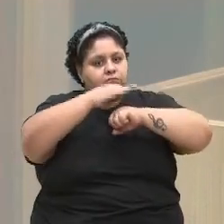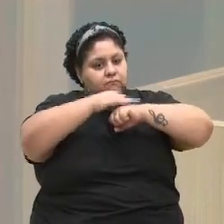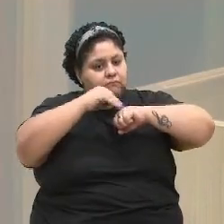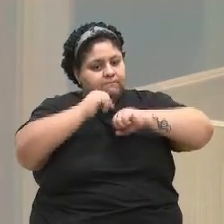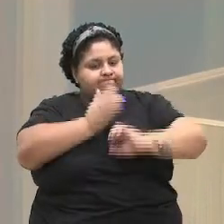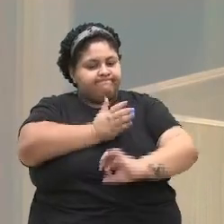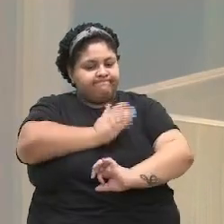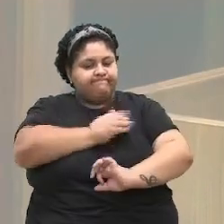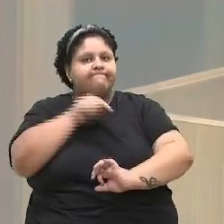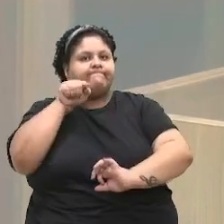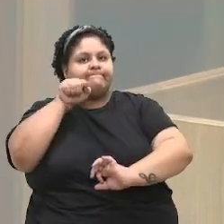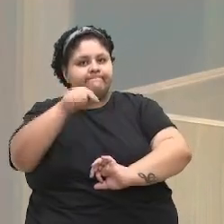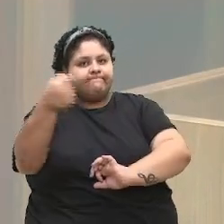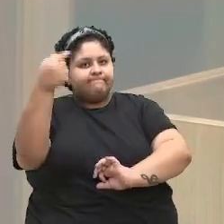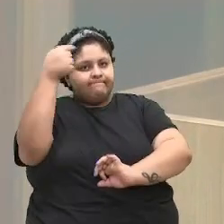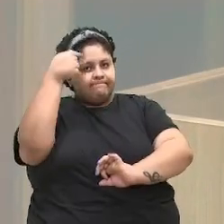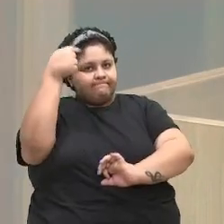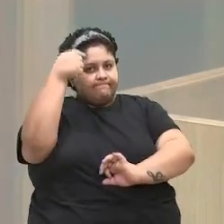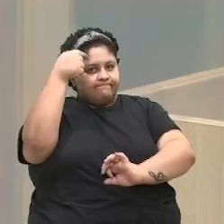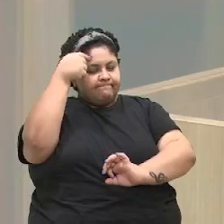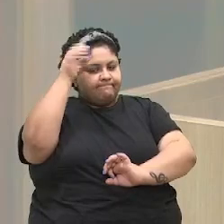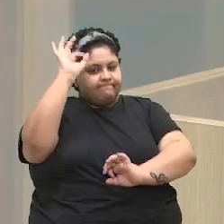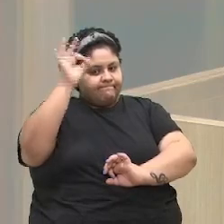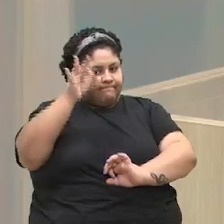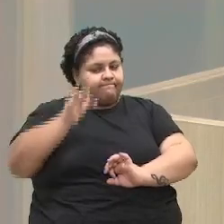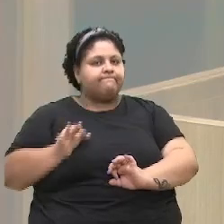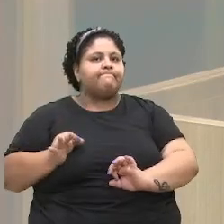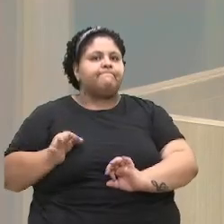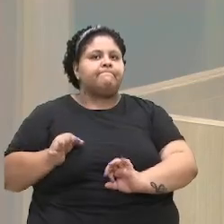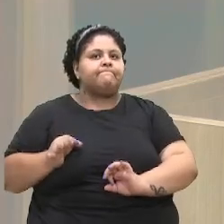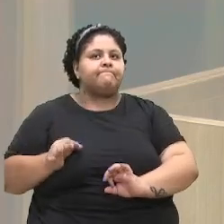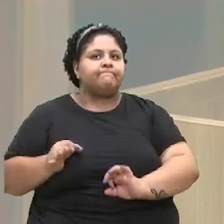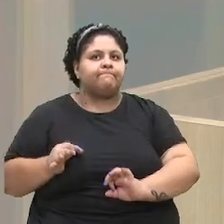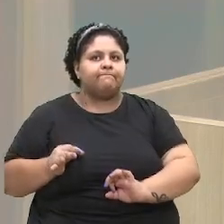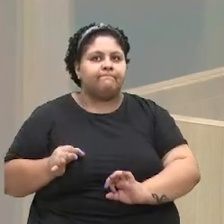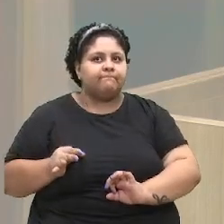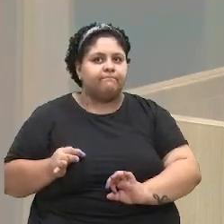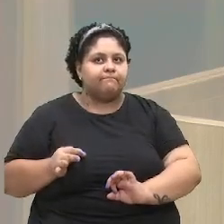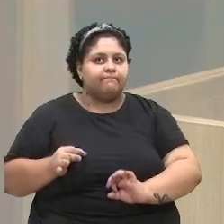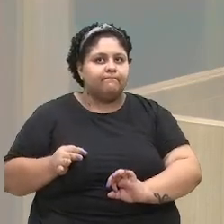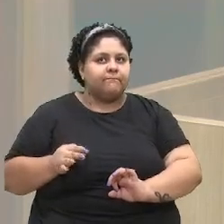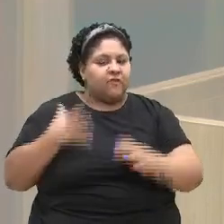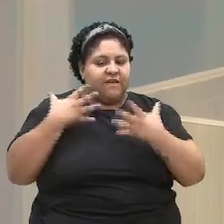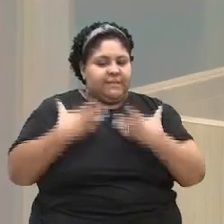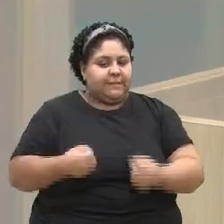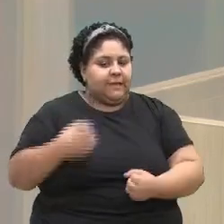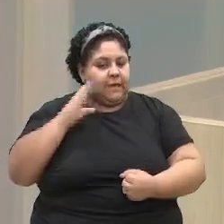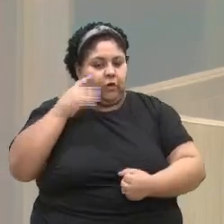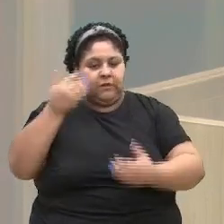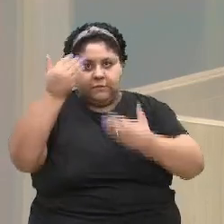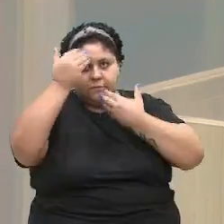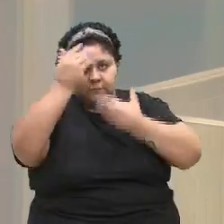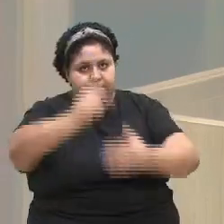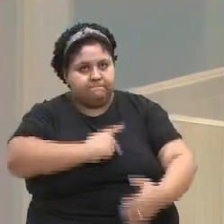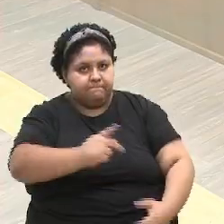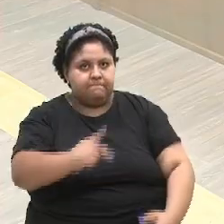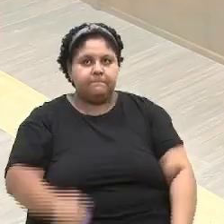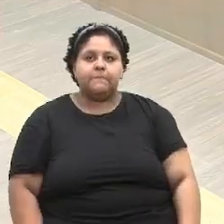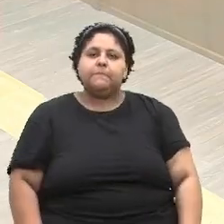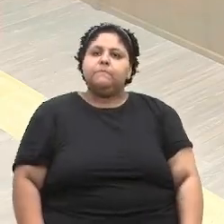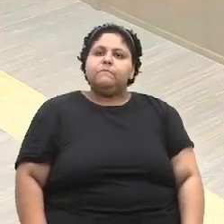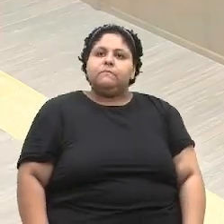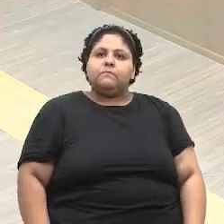coração e o senhor vai refletir eu tenho certeza que isso o senhor não vai permitir que aconteça Muito obrigado senhora